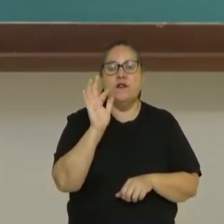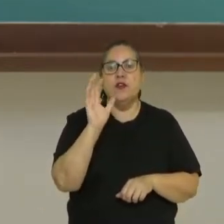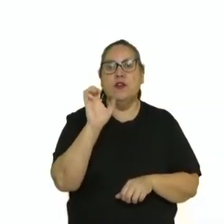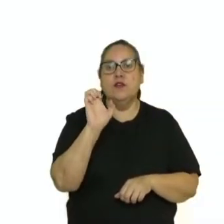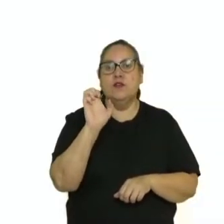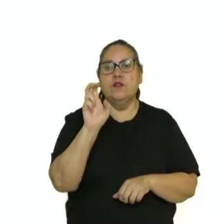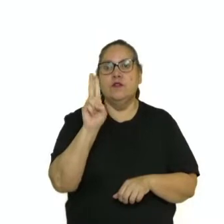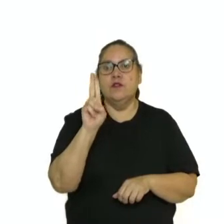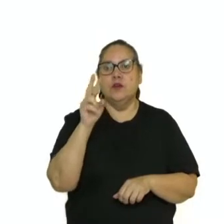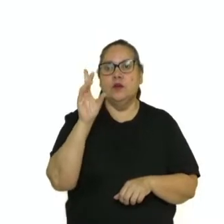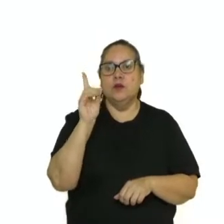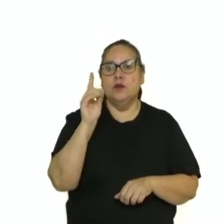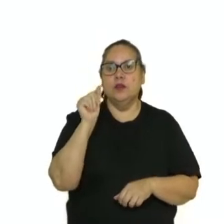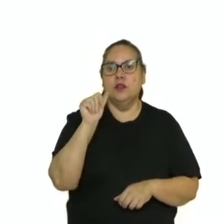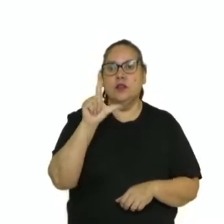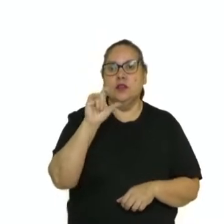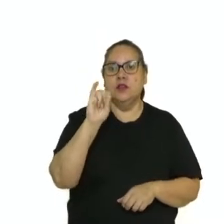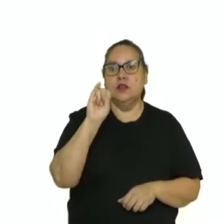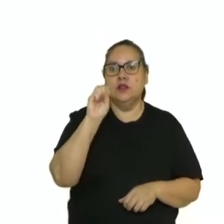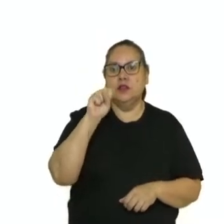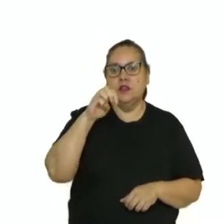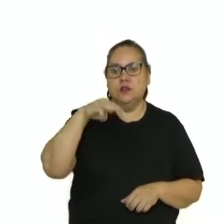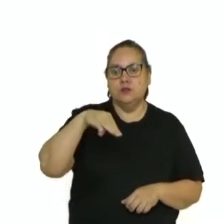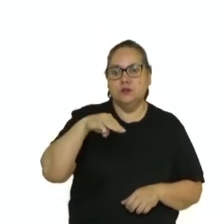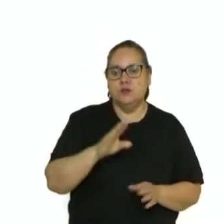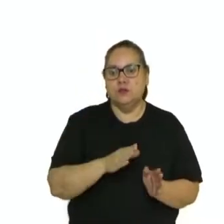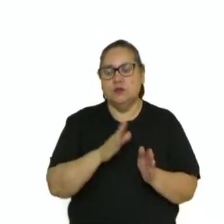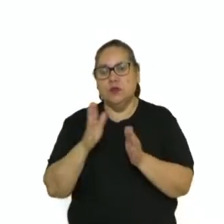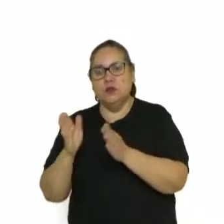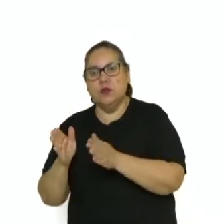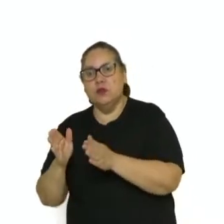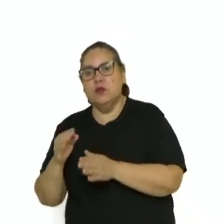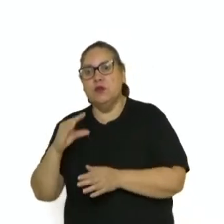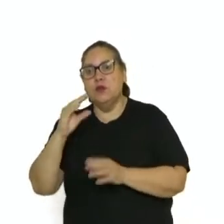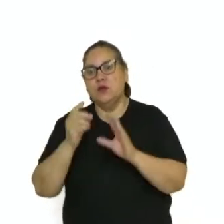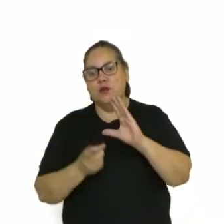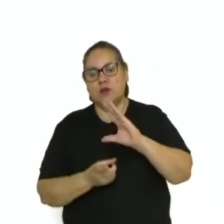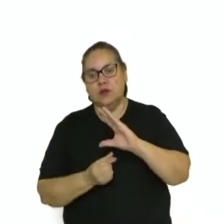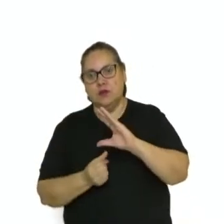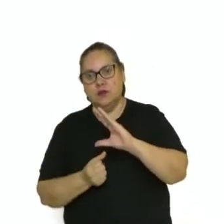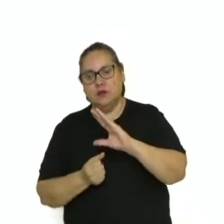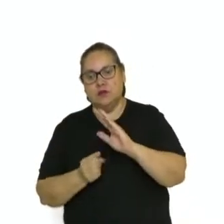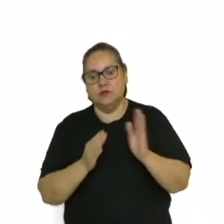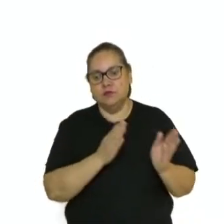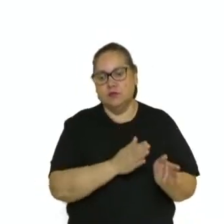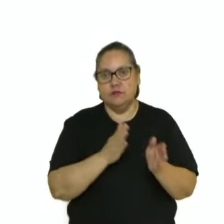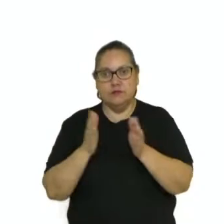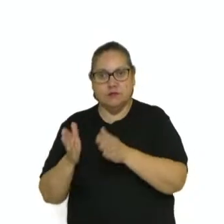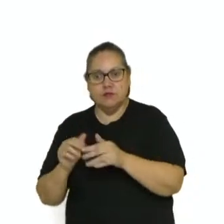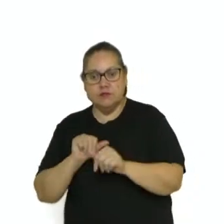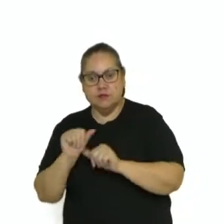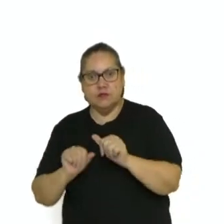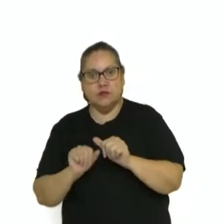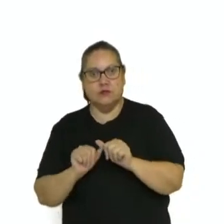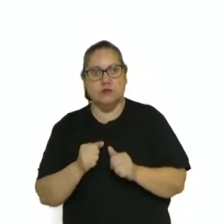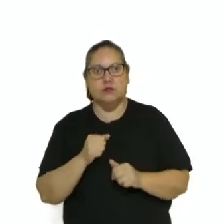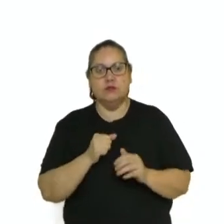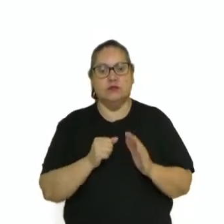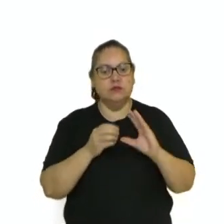Bem, o objetivo da nossa aula seria conhecer as mudanças da transição do feudalismo para o capitalismo, bem como